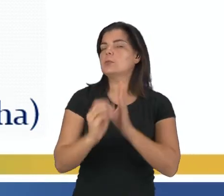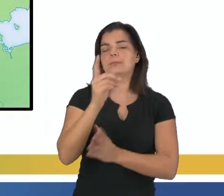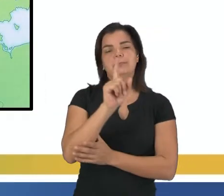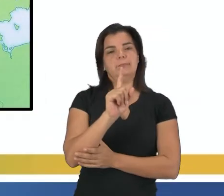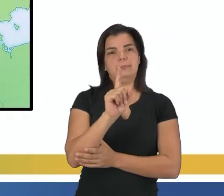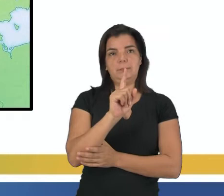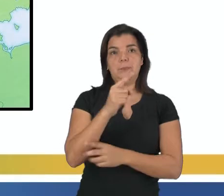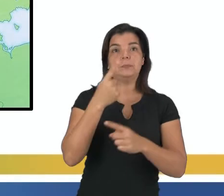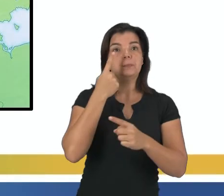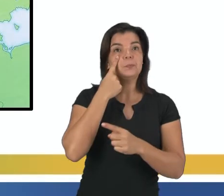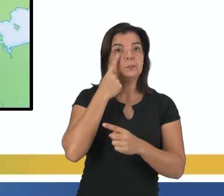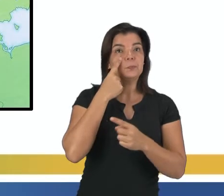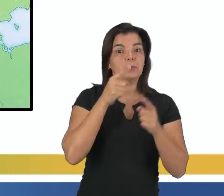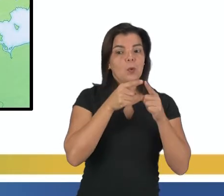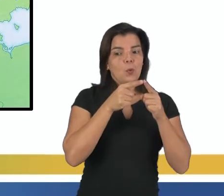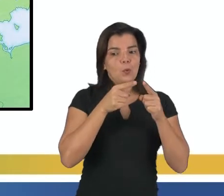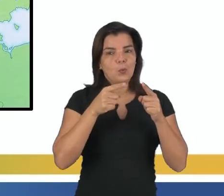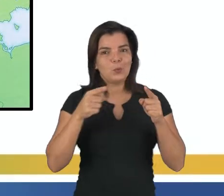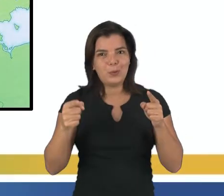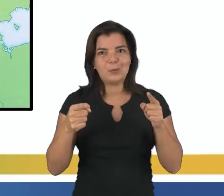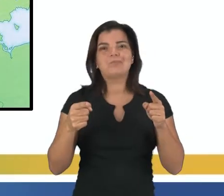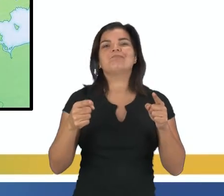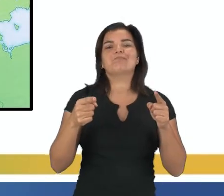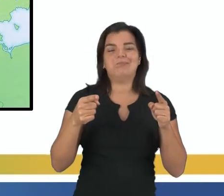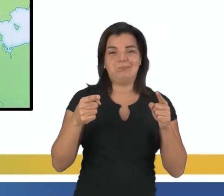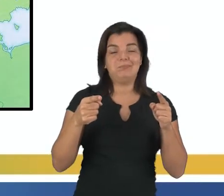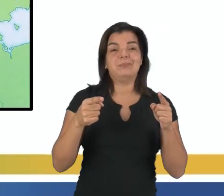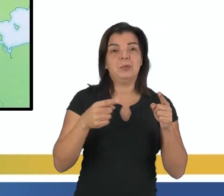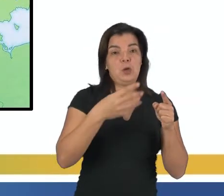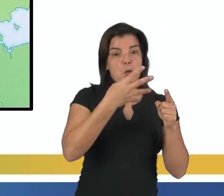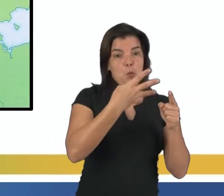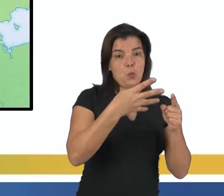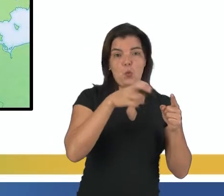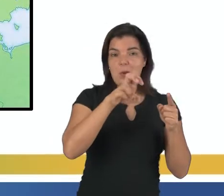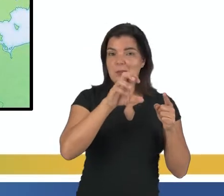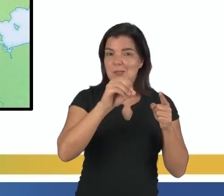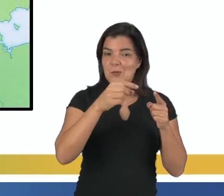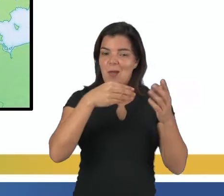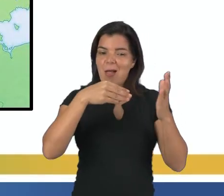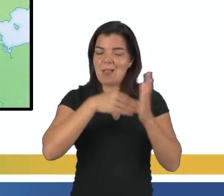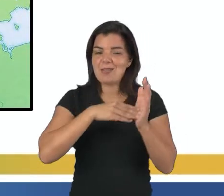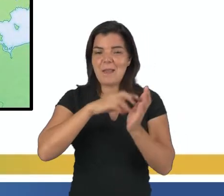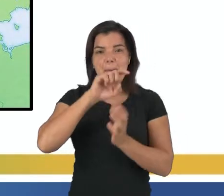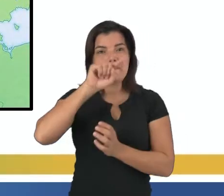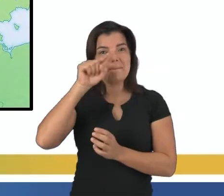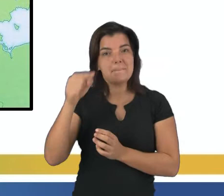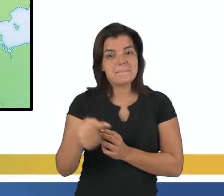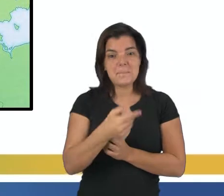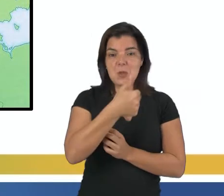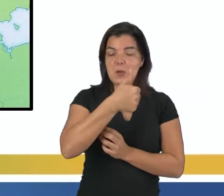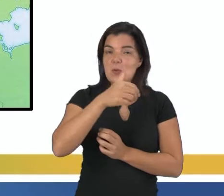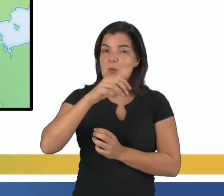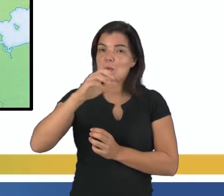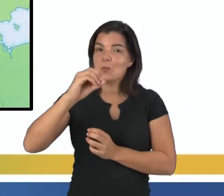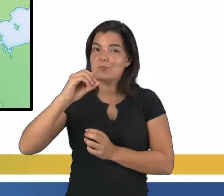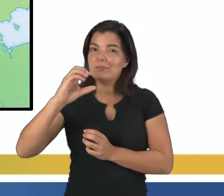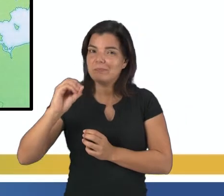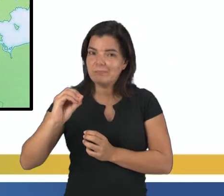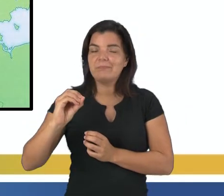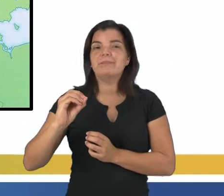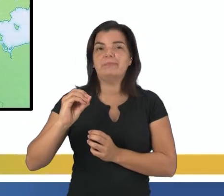mesmo aconteceu não observa em o período de tempo que se passou entre esse acontecimento durou de